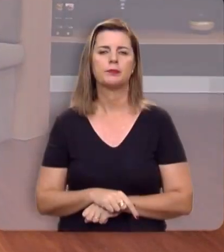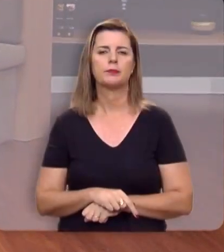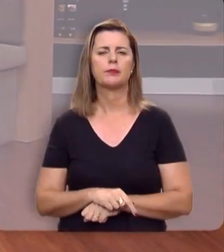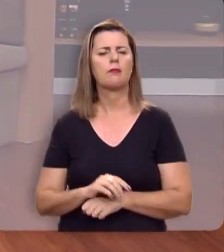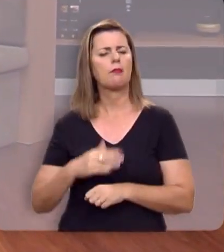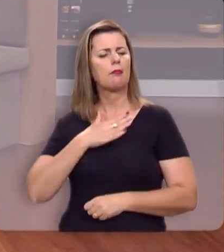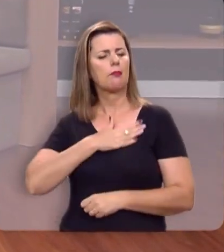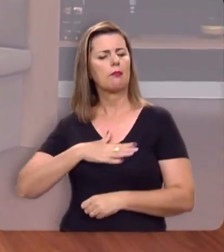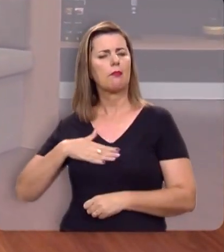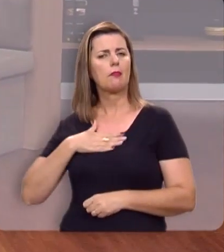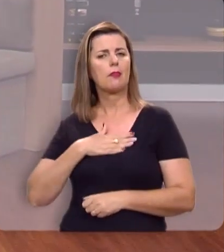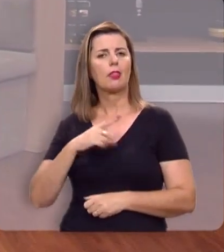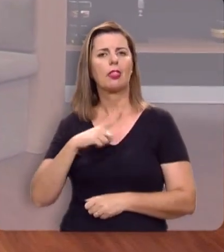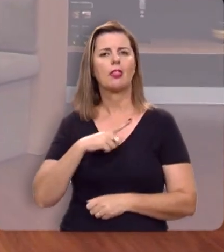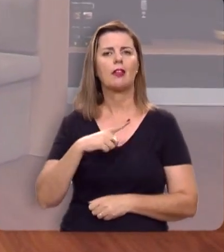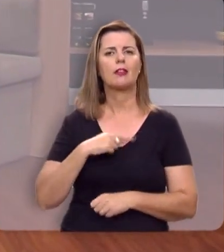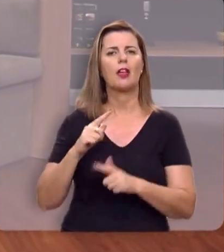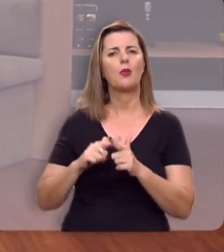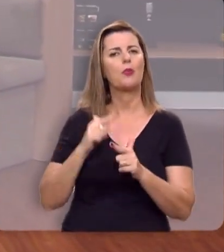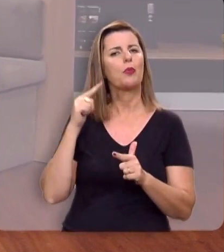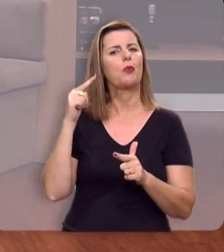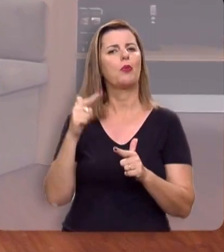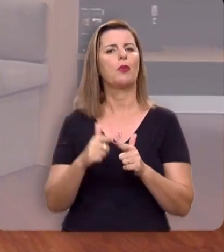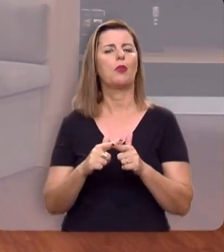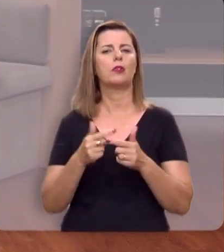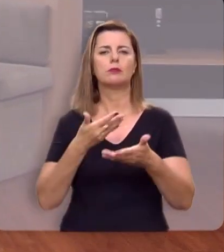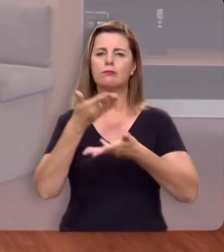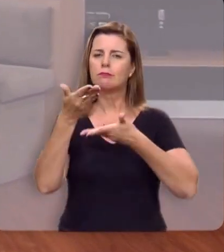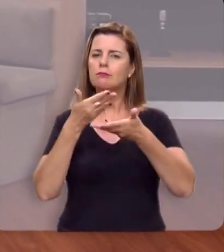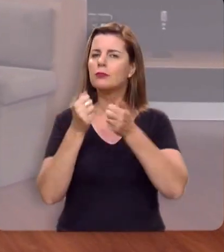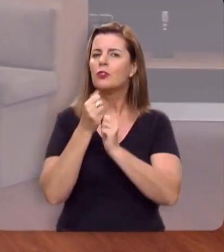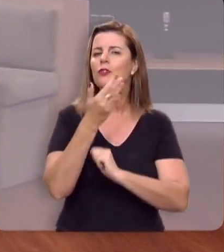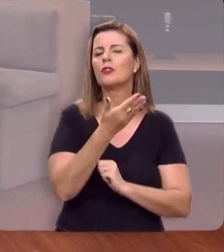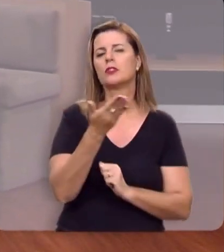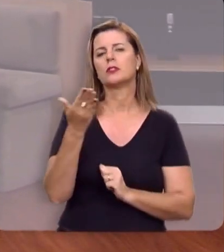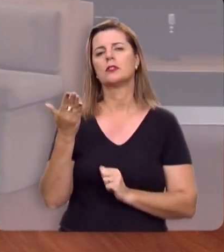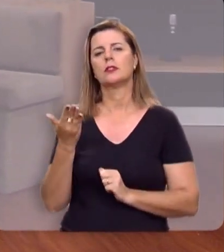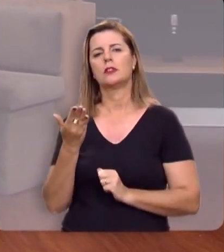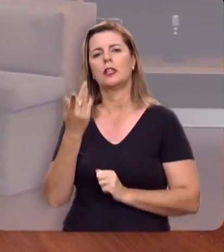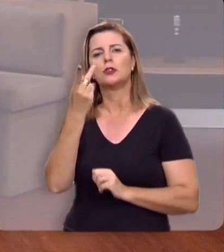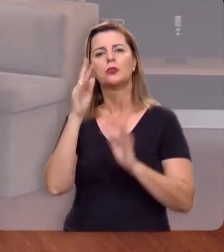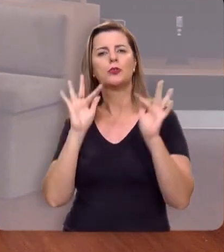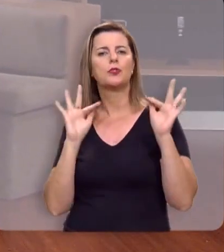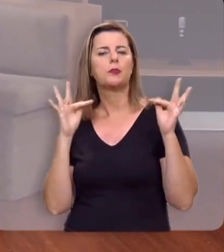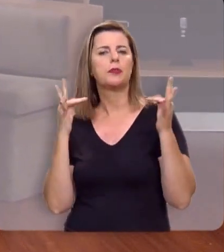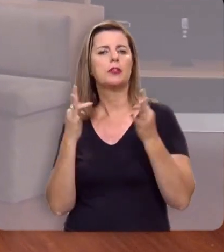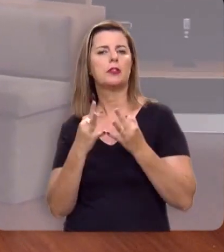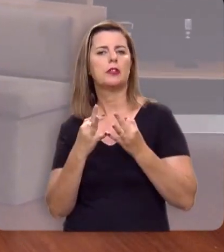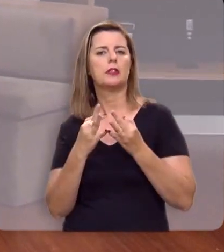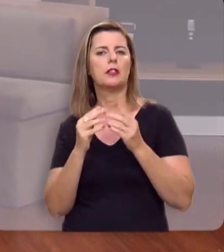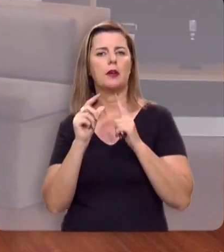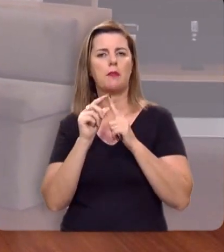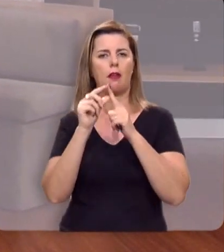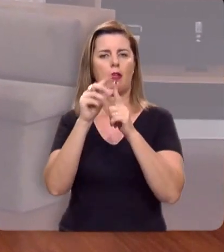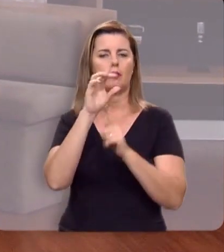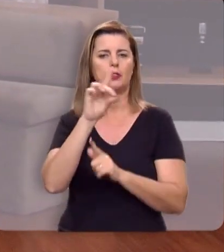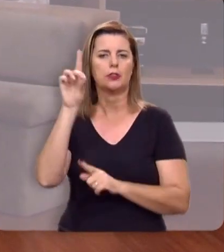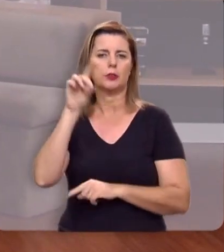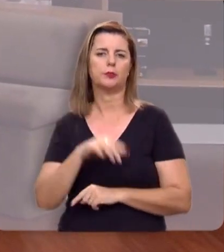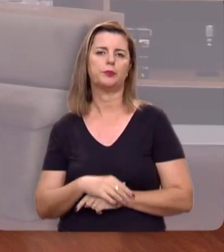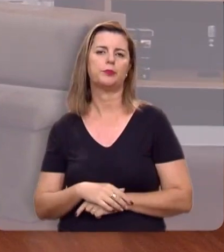Que privilégio eu tenho de, mais uma vez, compartilhar com você, com a sua família, a palavra de